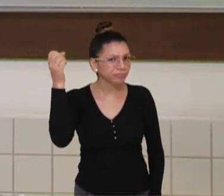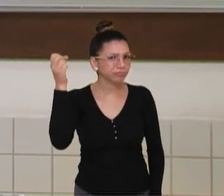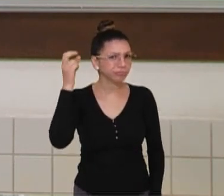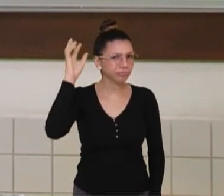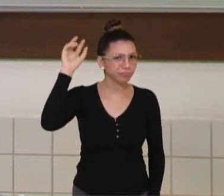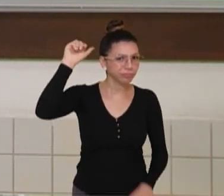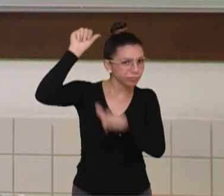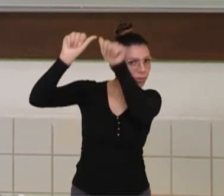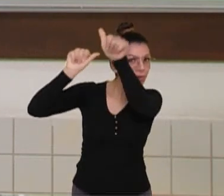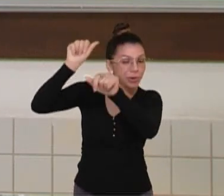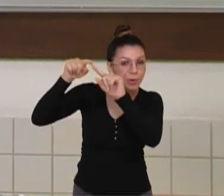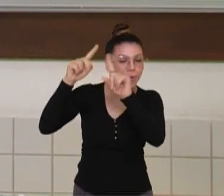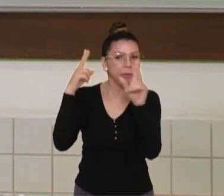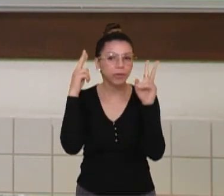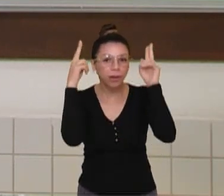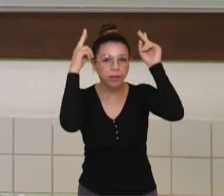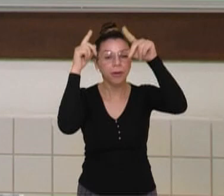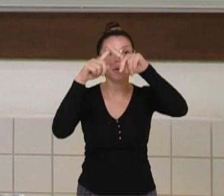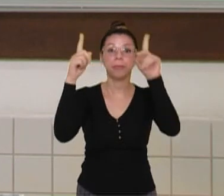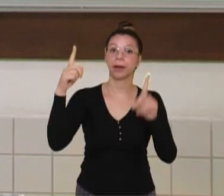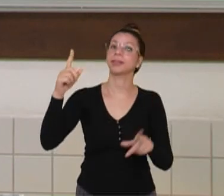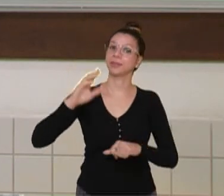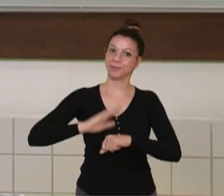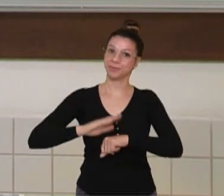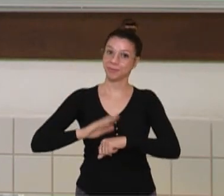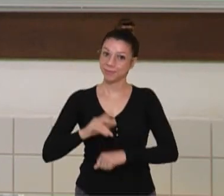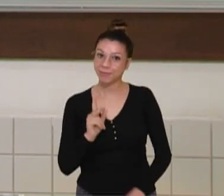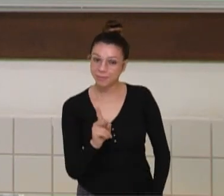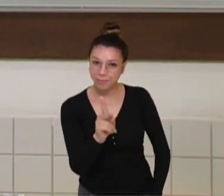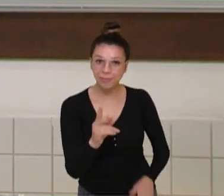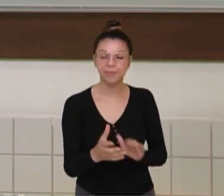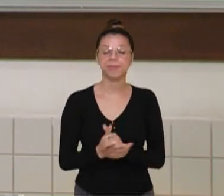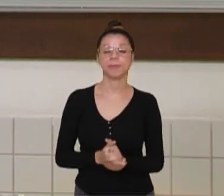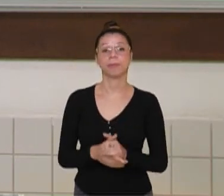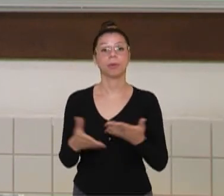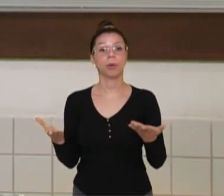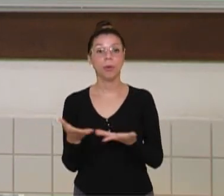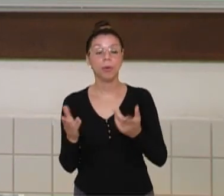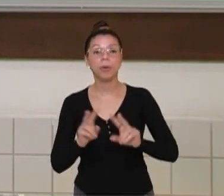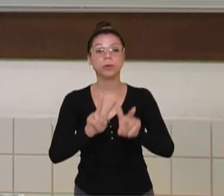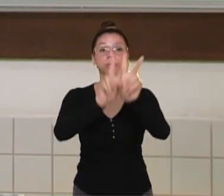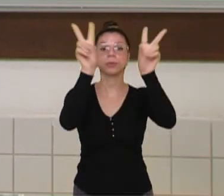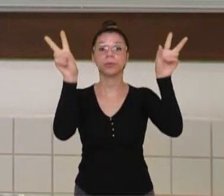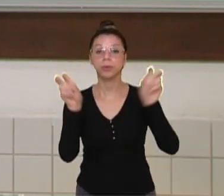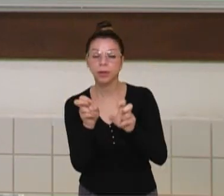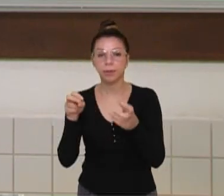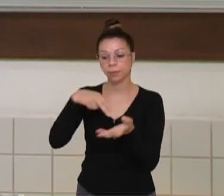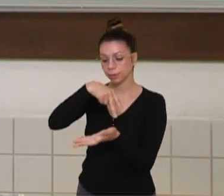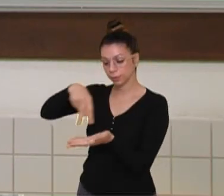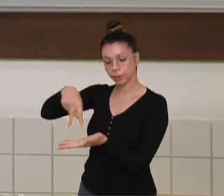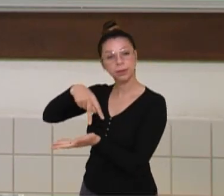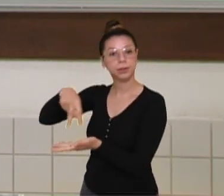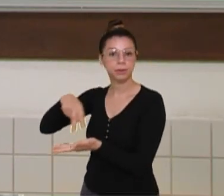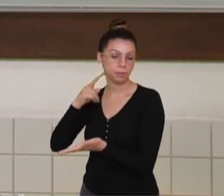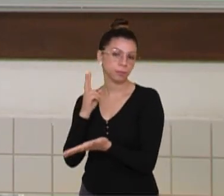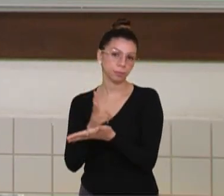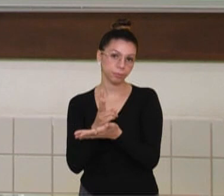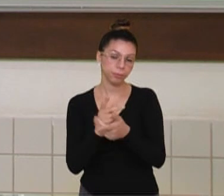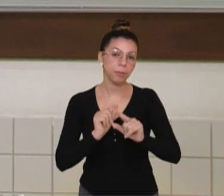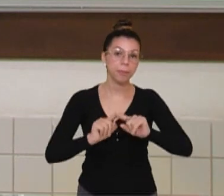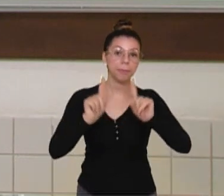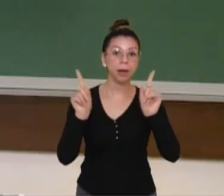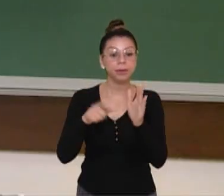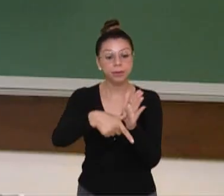estou aqui, vim acompanhando vocês nas últimas aulas. A gente vai continuar hoje com o assunto sobre as danças, tá? Mas